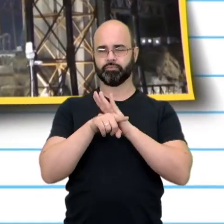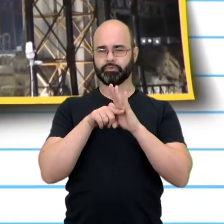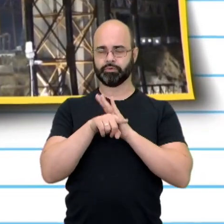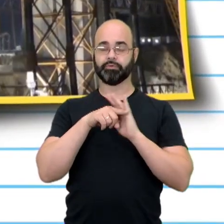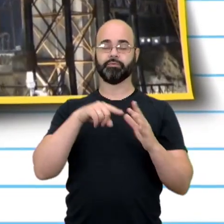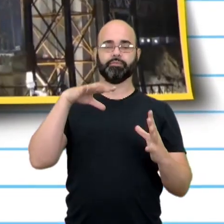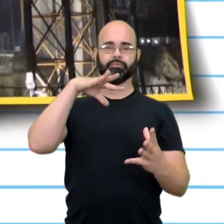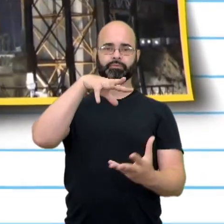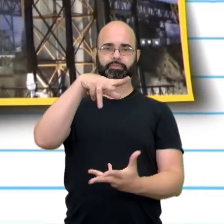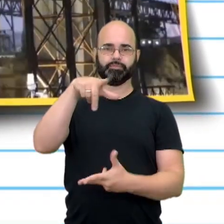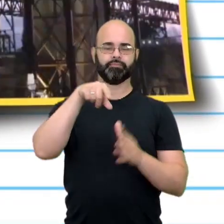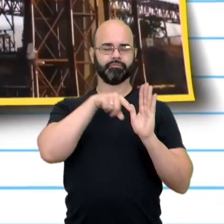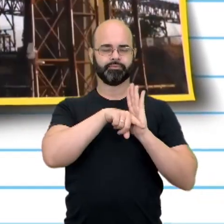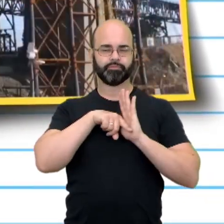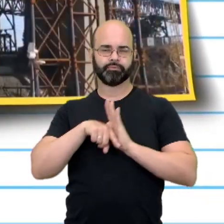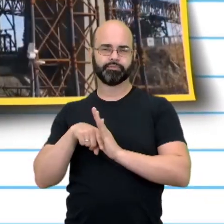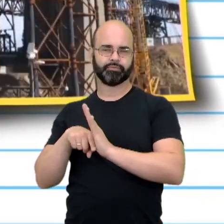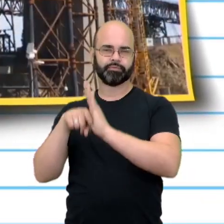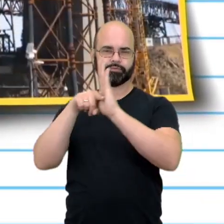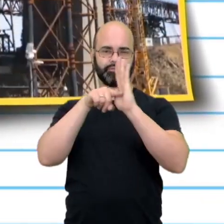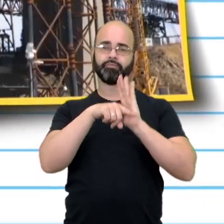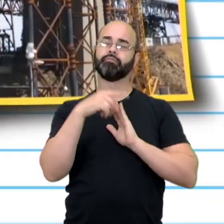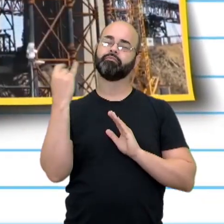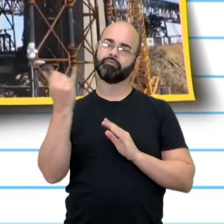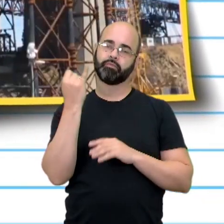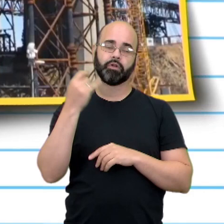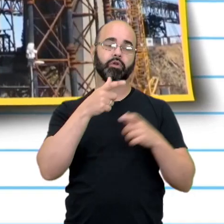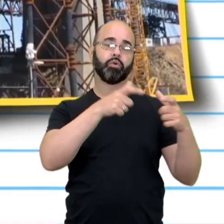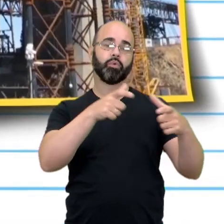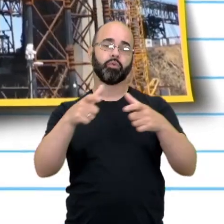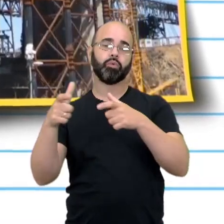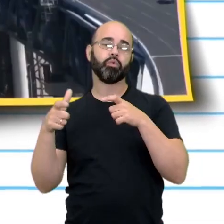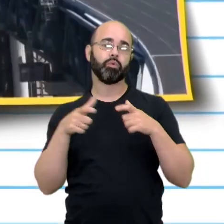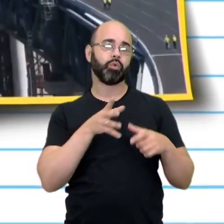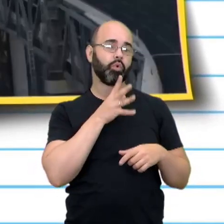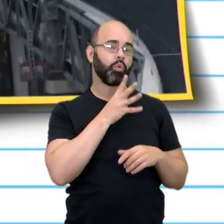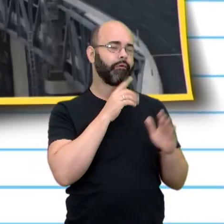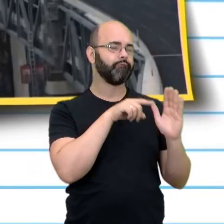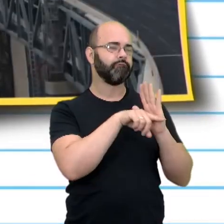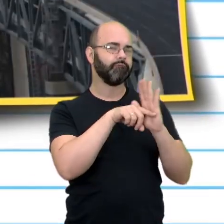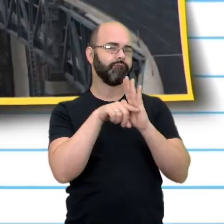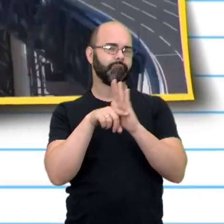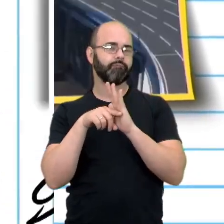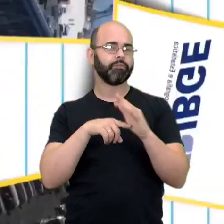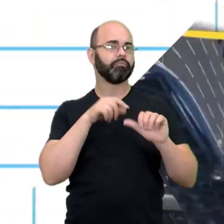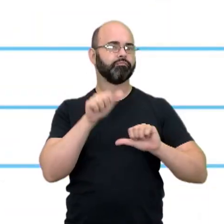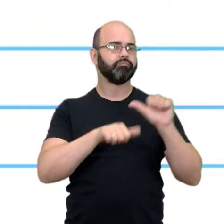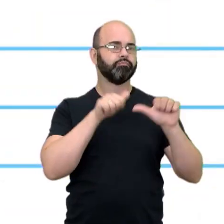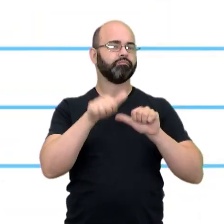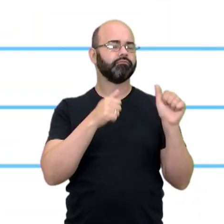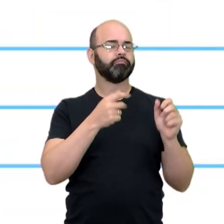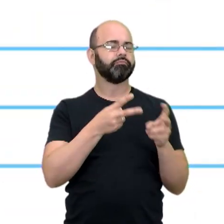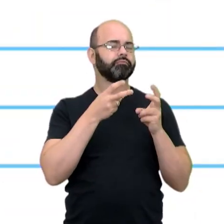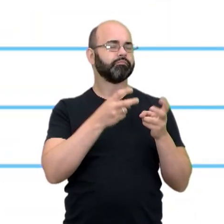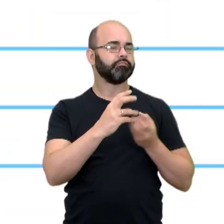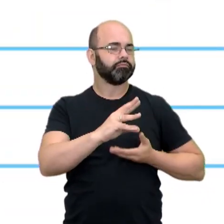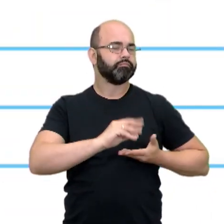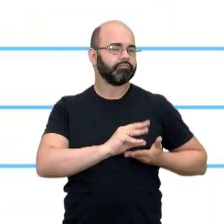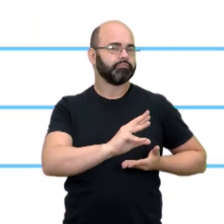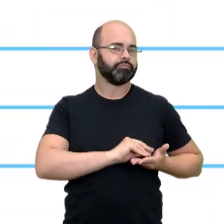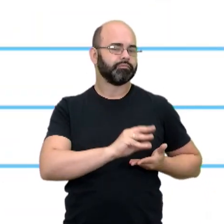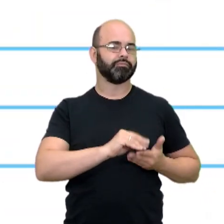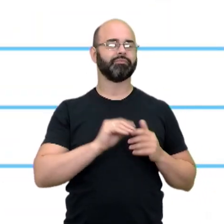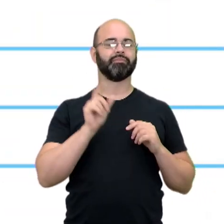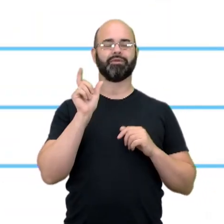é imprescindível a realização de uma leitura dessa realidade geográfica em constante transformação. É nesse contexto que surge o